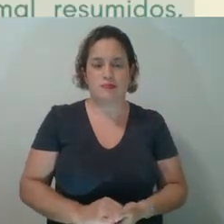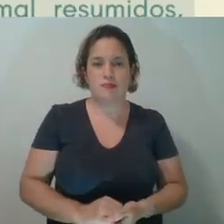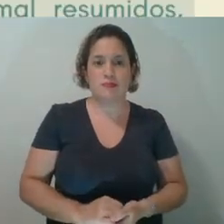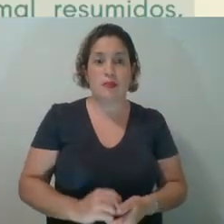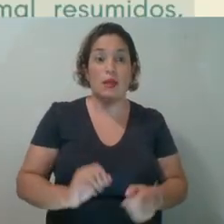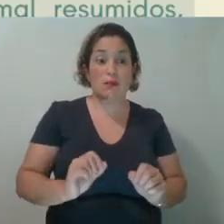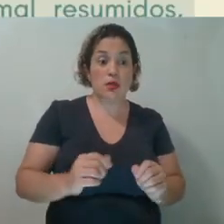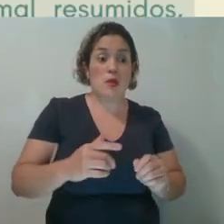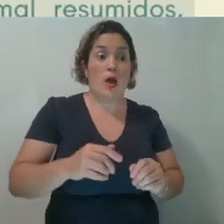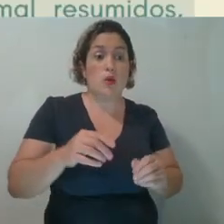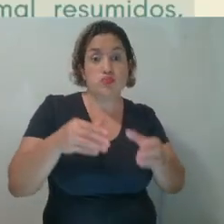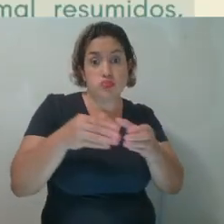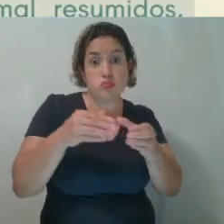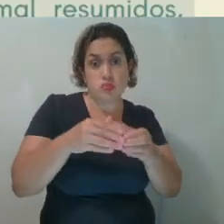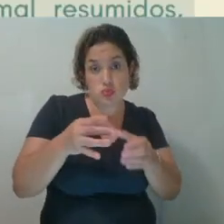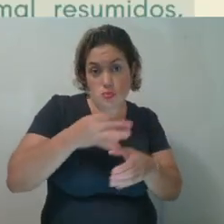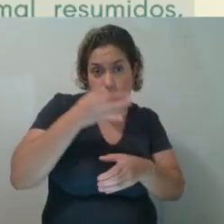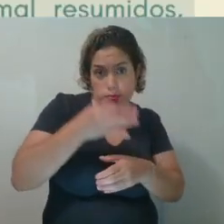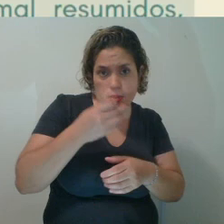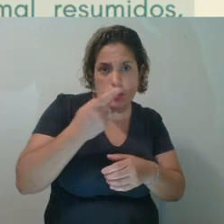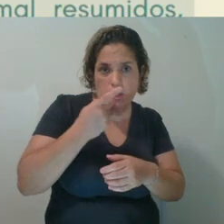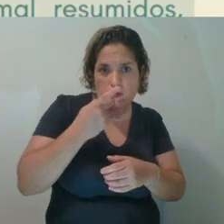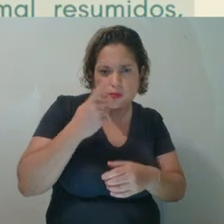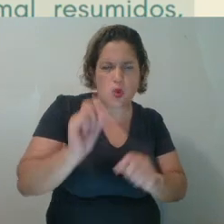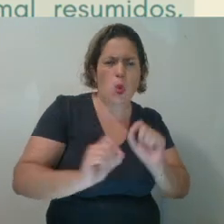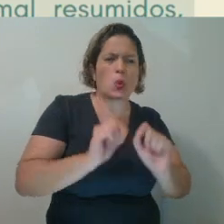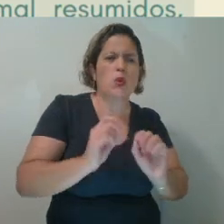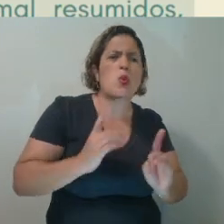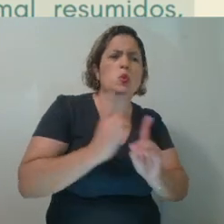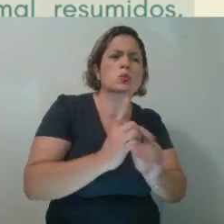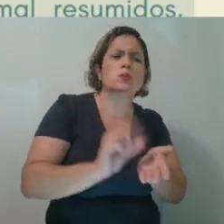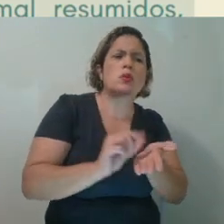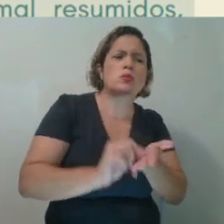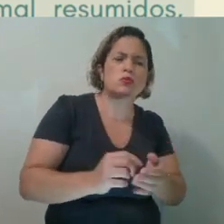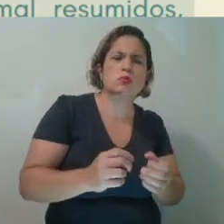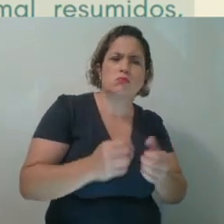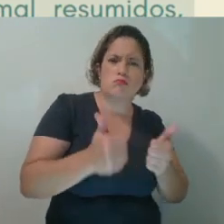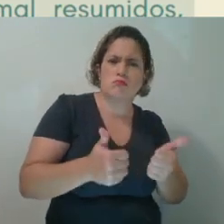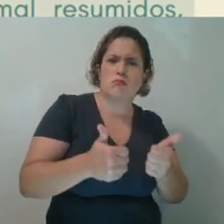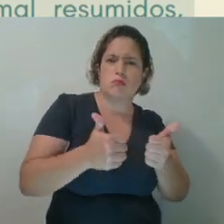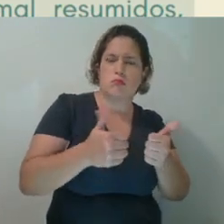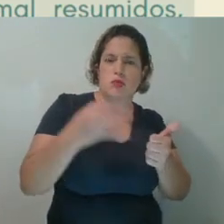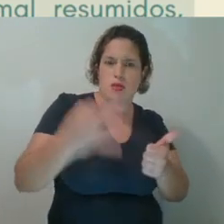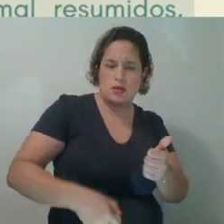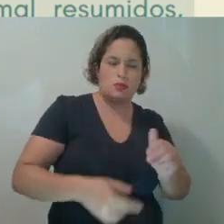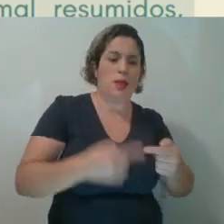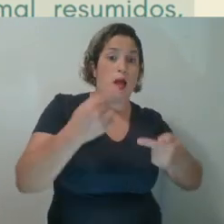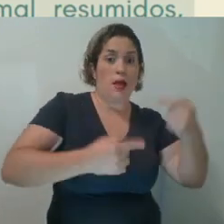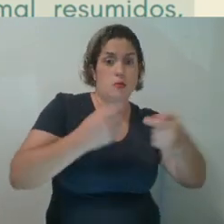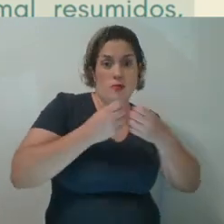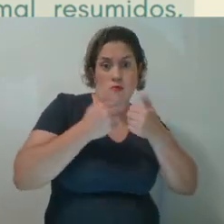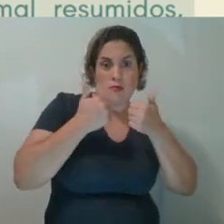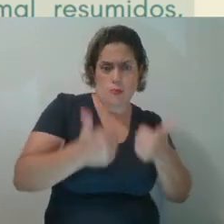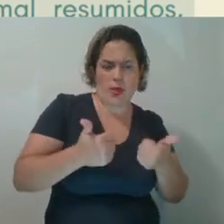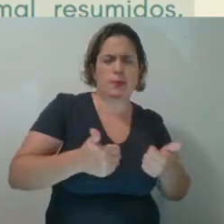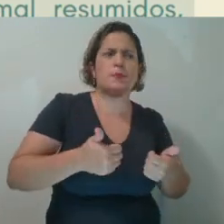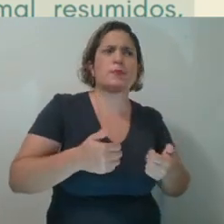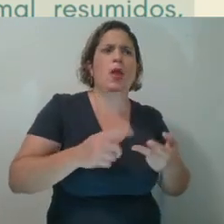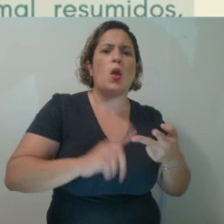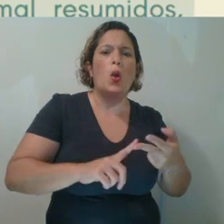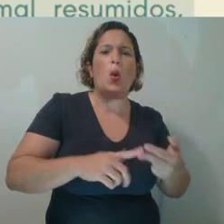Então, a nossa análise crítica, os pontos positivos que a gente viu no artigo foi que a discussão foi bem elaborada, o estudo